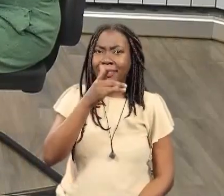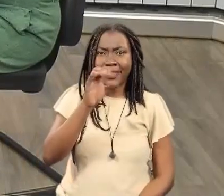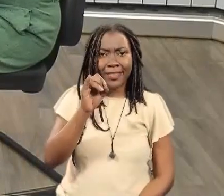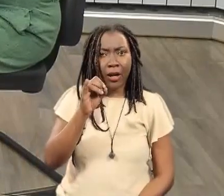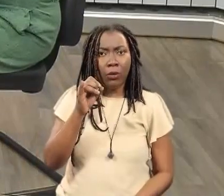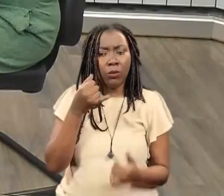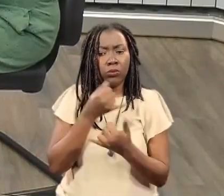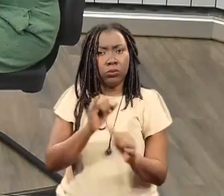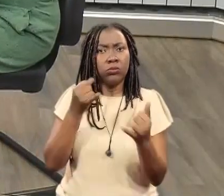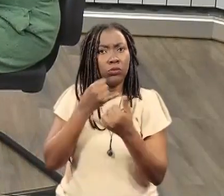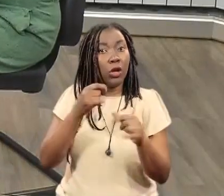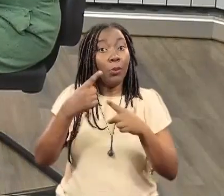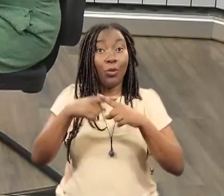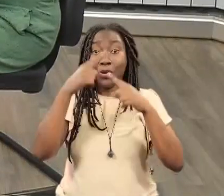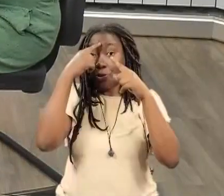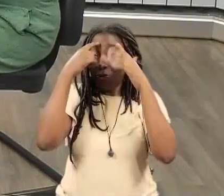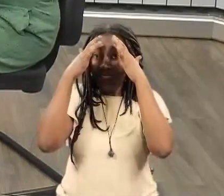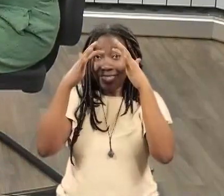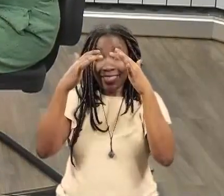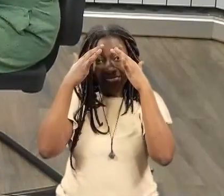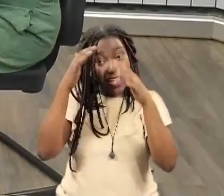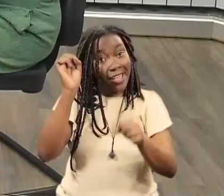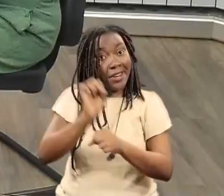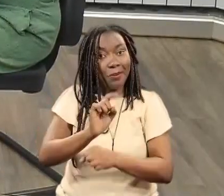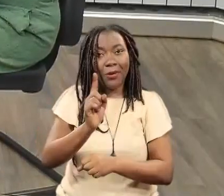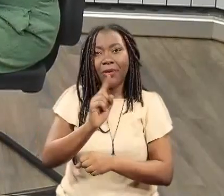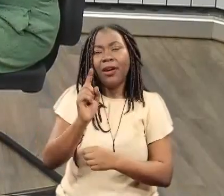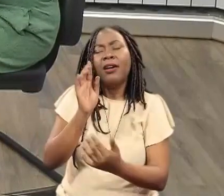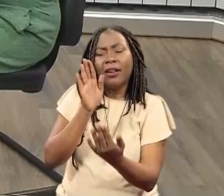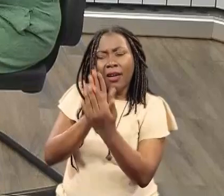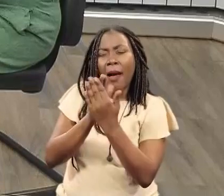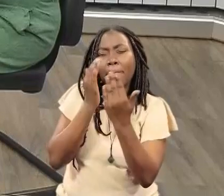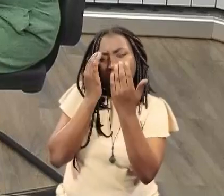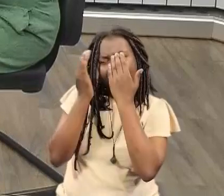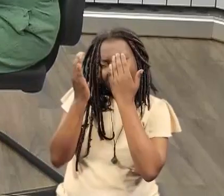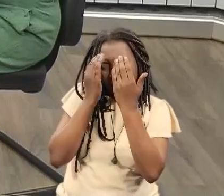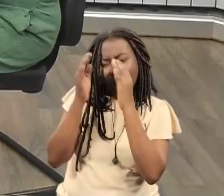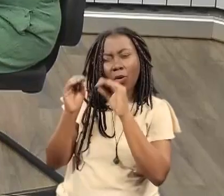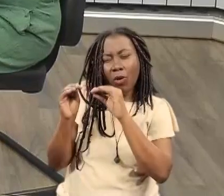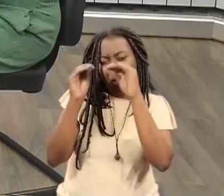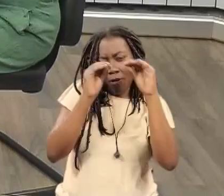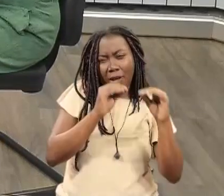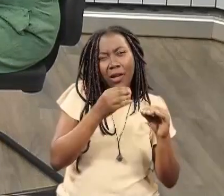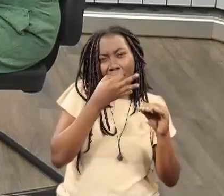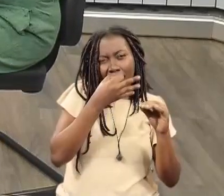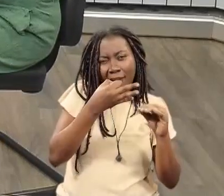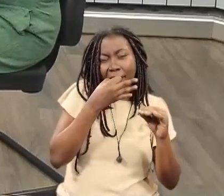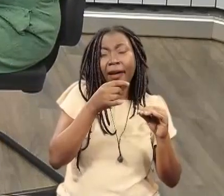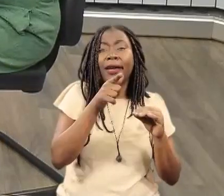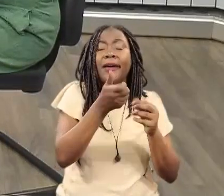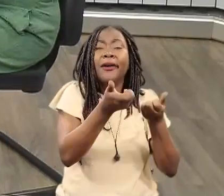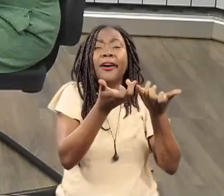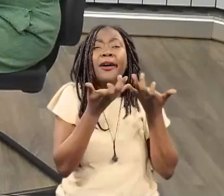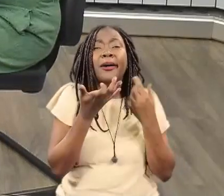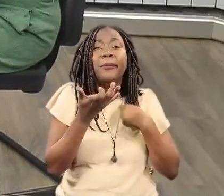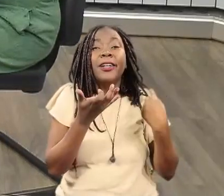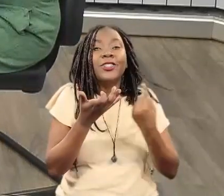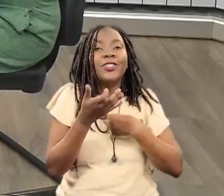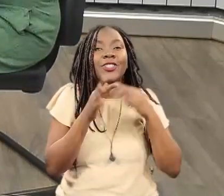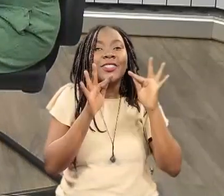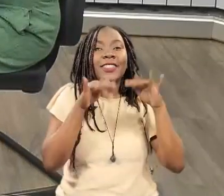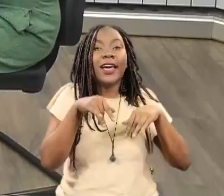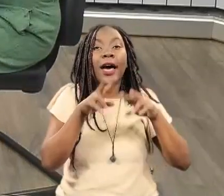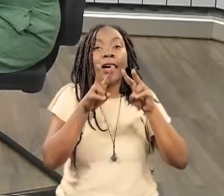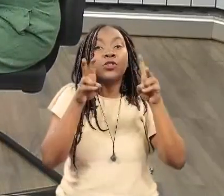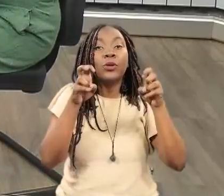Isso realmente, aí vamos falar com a psicóloga, né? Saindo um pouquinho da questão do ponto de vista. Eu queria que você falasse pra gente um pouquinho, pra gente encerrar,